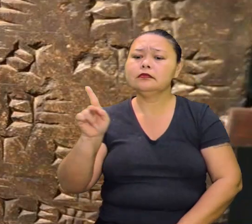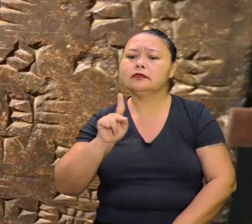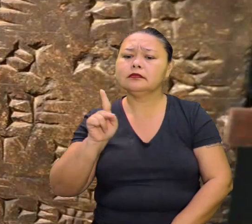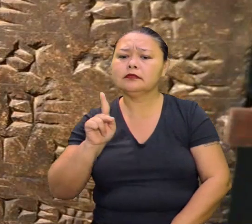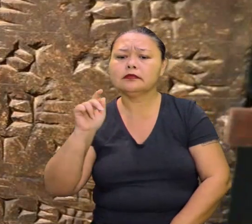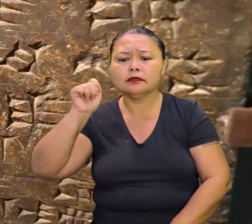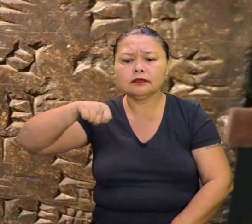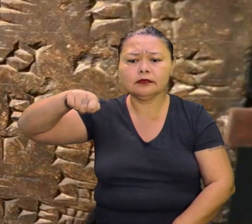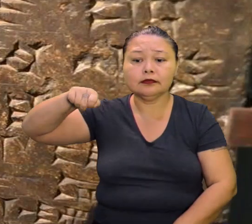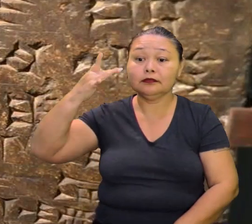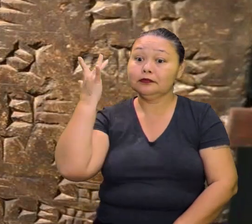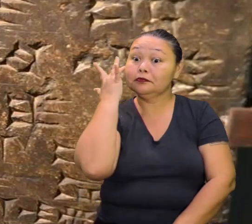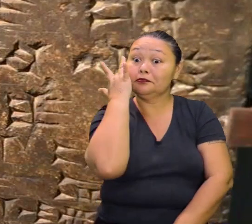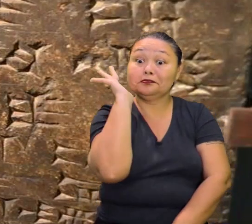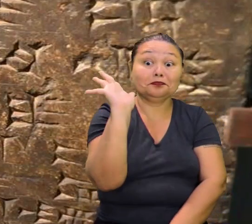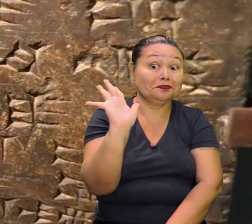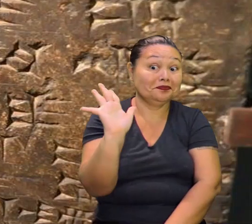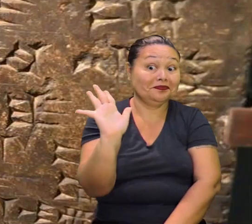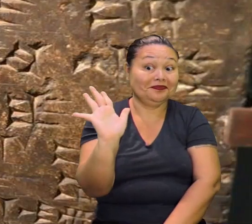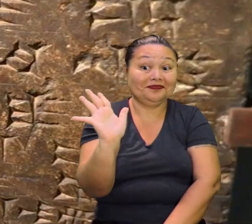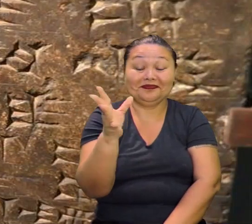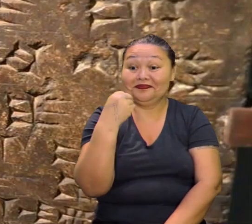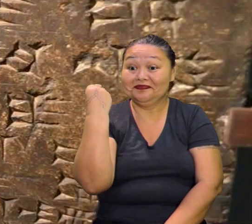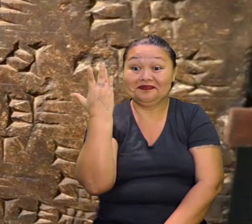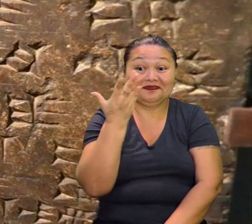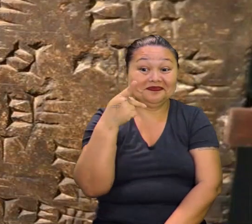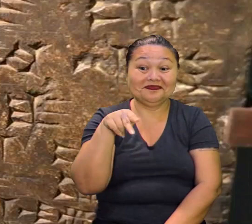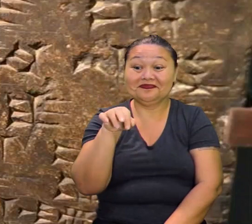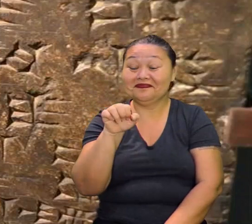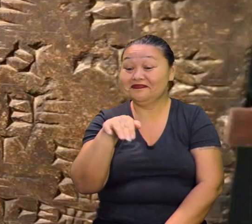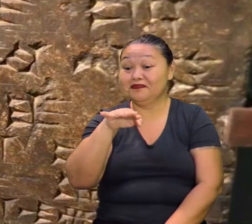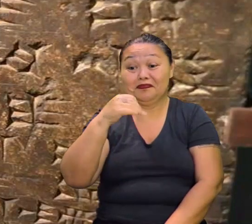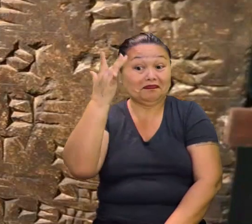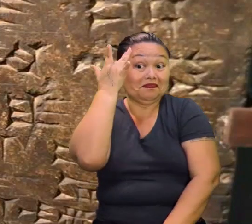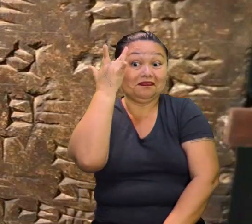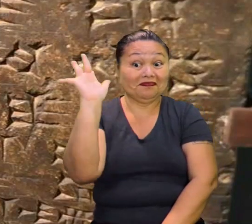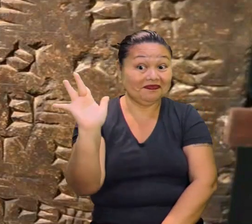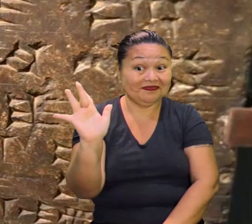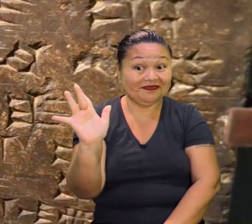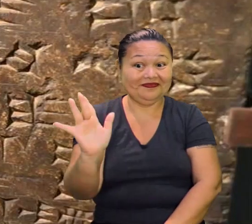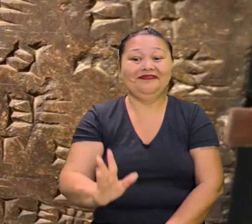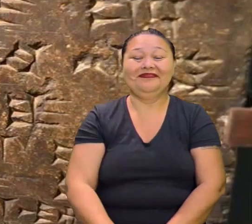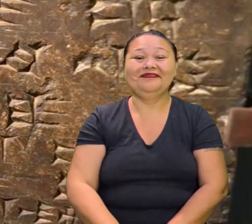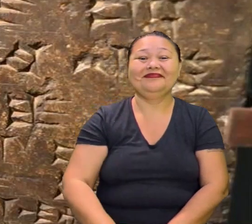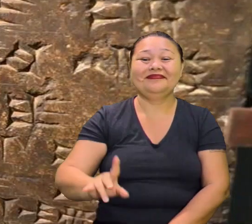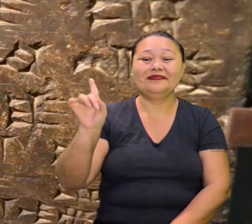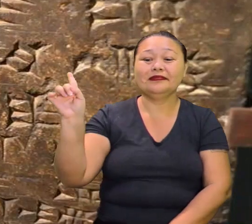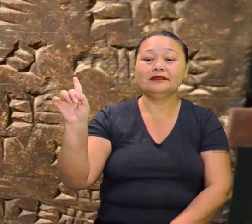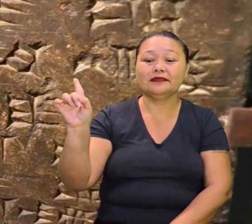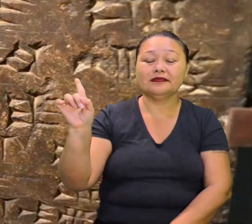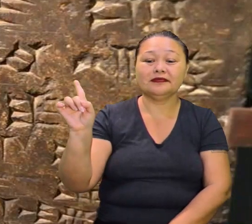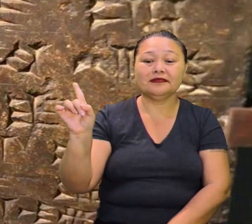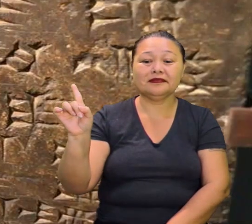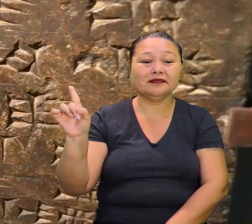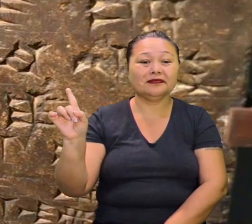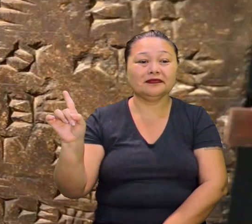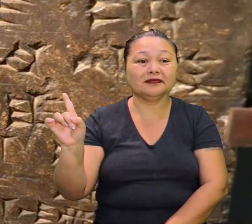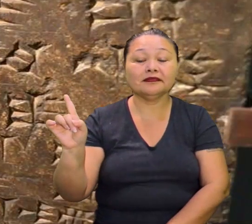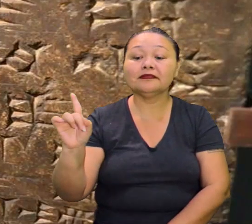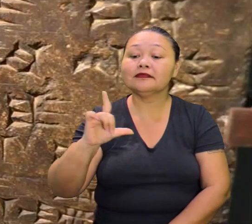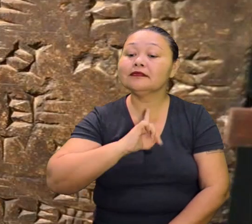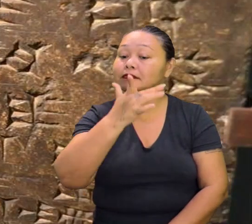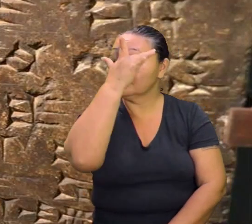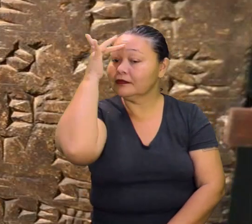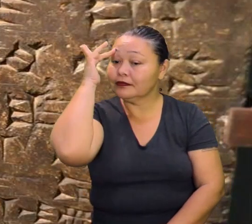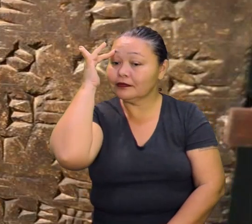Professor, o que está escrito? Sei lá. Como diz o caso do Pantanal, né? Sei lá. Aí nós temos